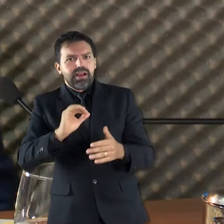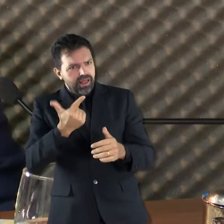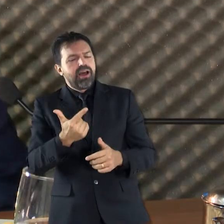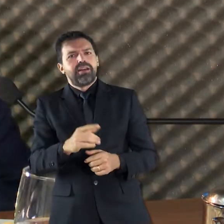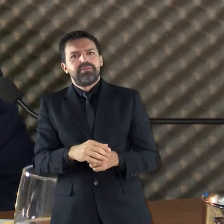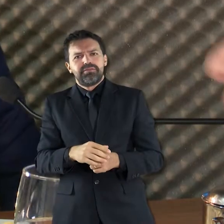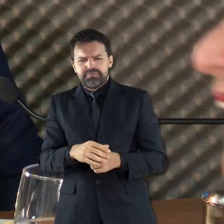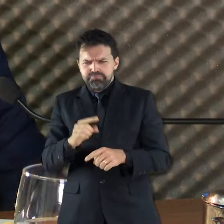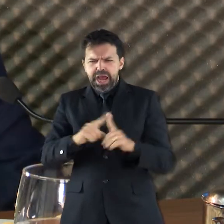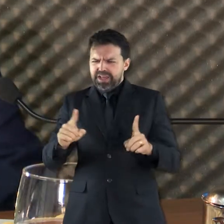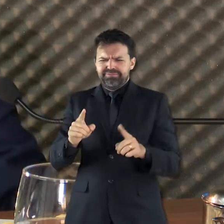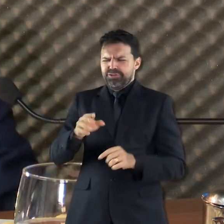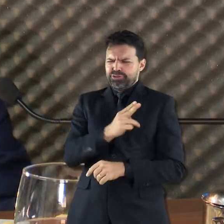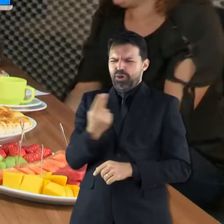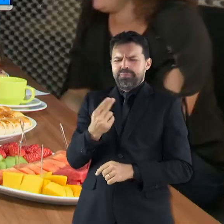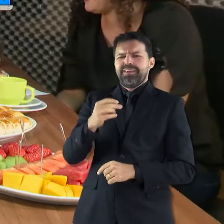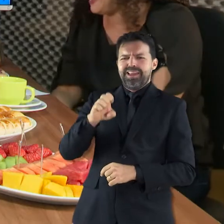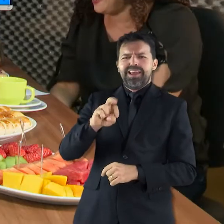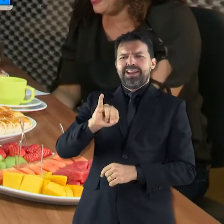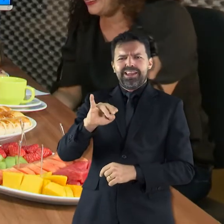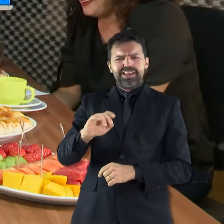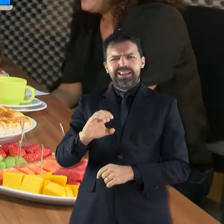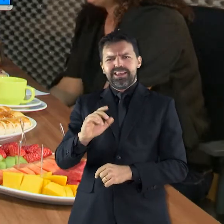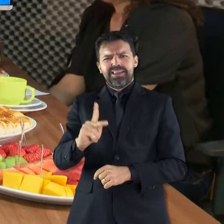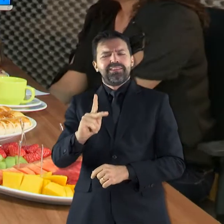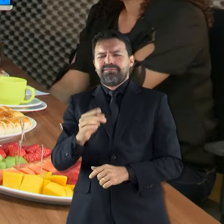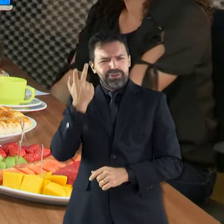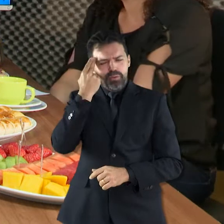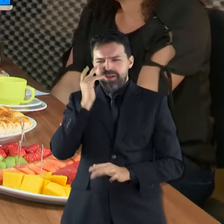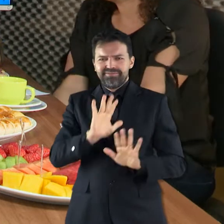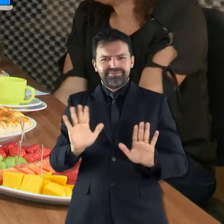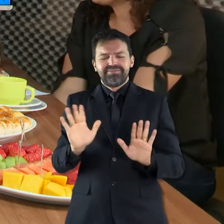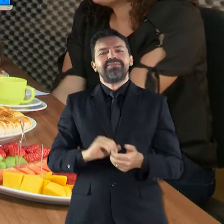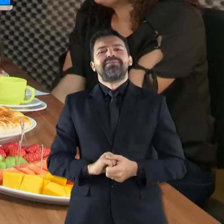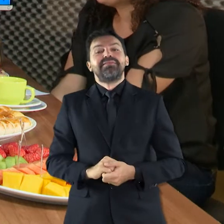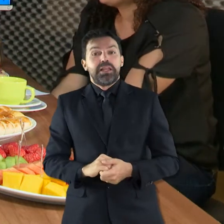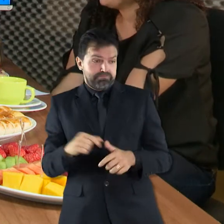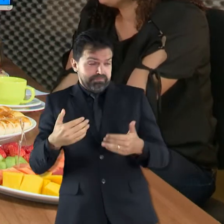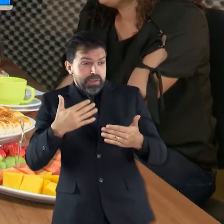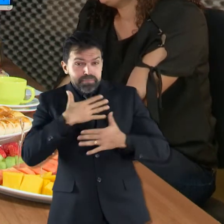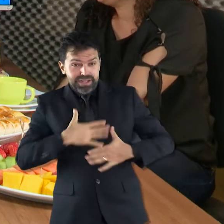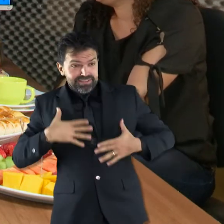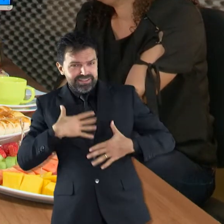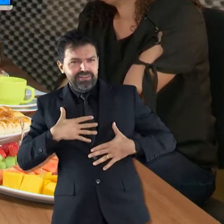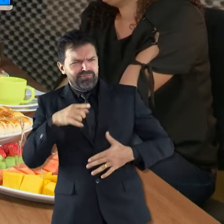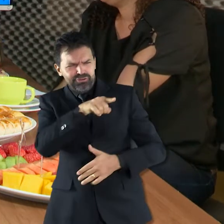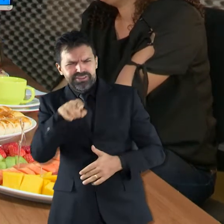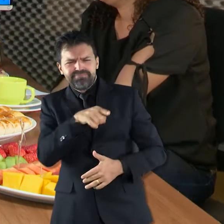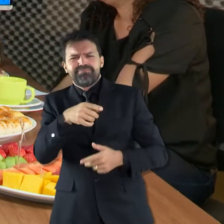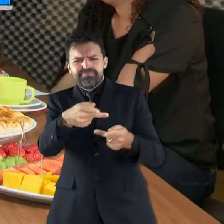chama de Eric mesmo. Olha só que beleza, gente. Pois é, doutor Eric, é um prazer muito grande lhe receber aqui no